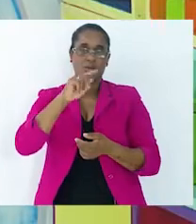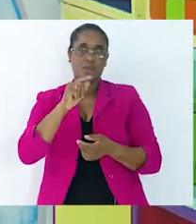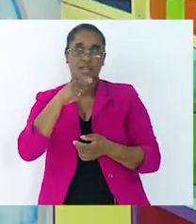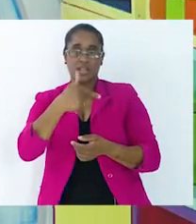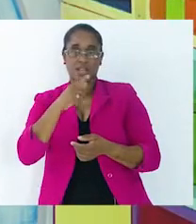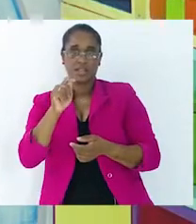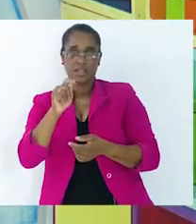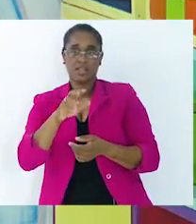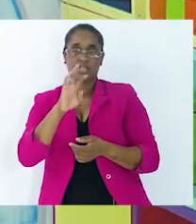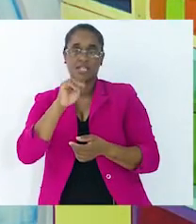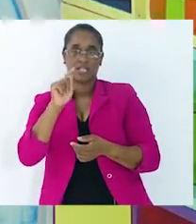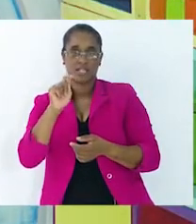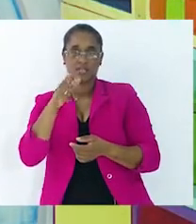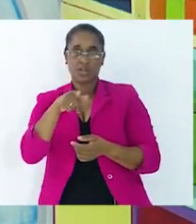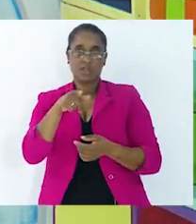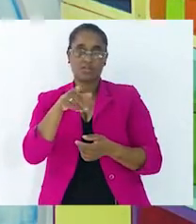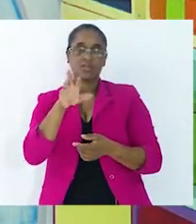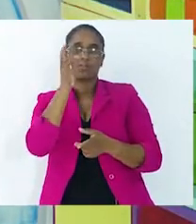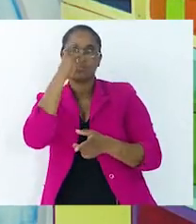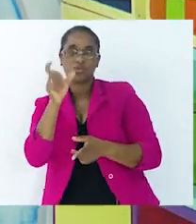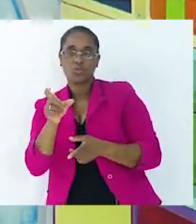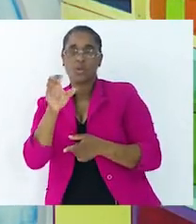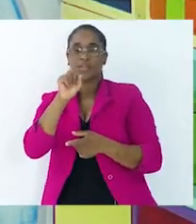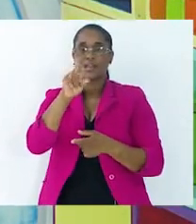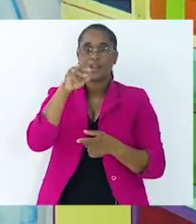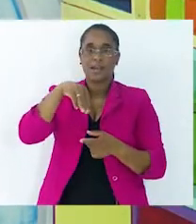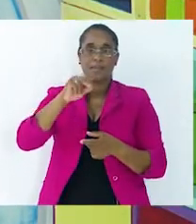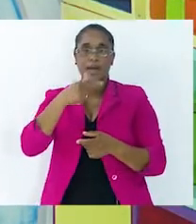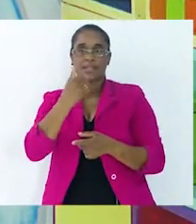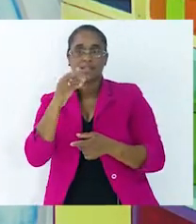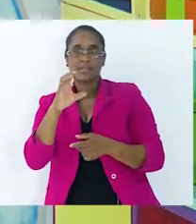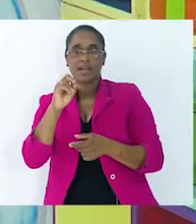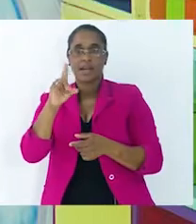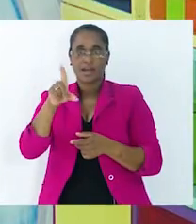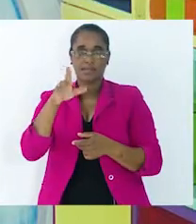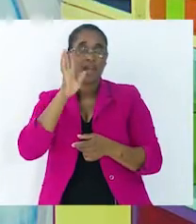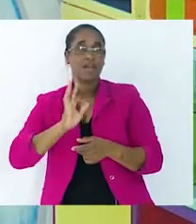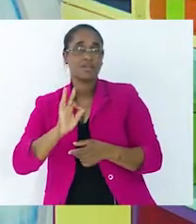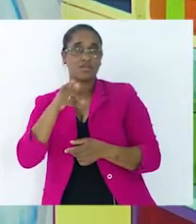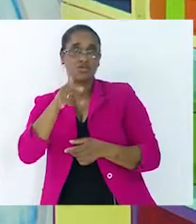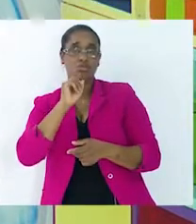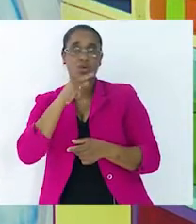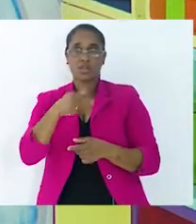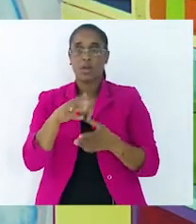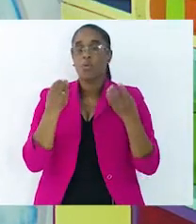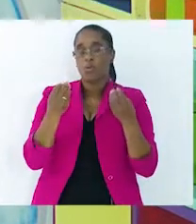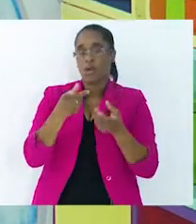se, tocando na linha da pessoa gramatical. Assim tu podes ter, ok, o plural.